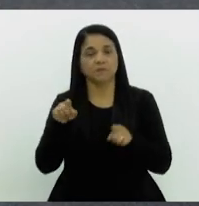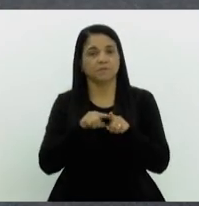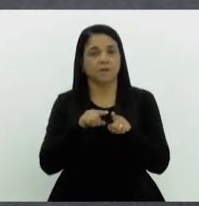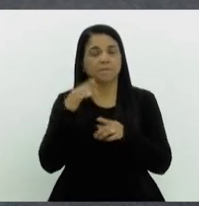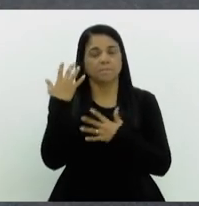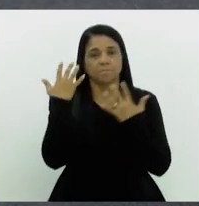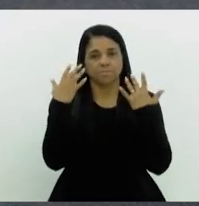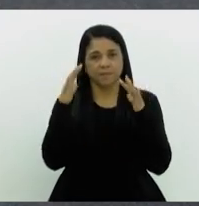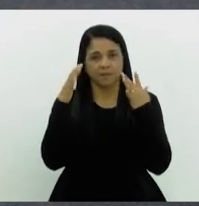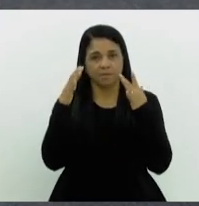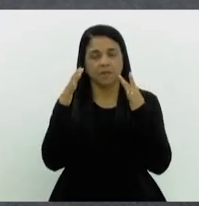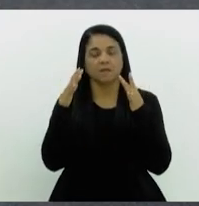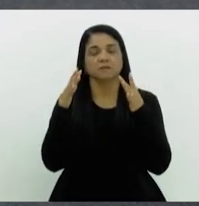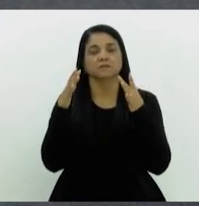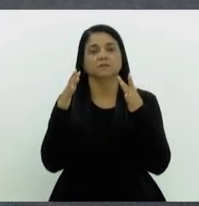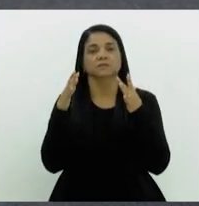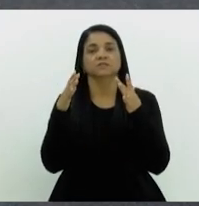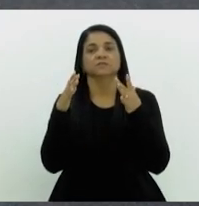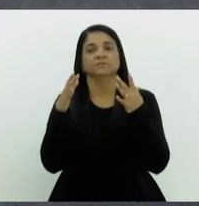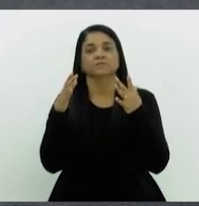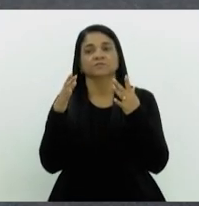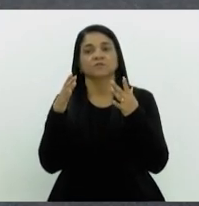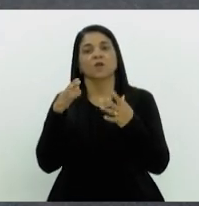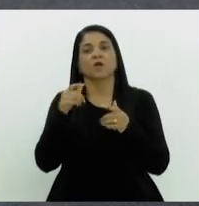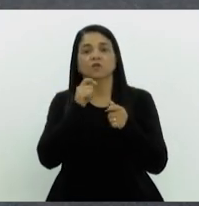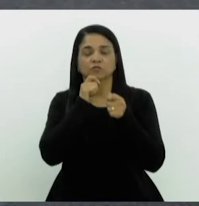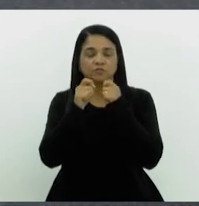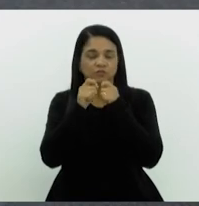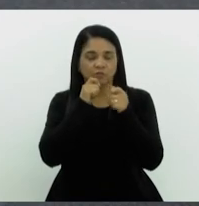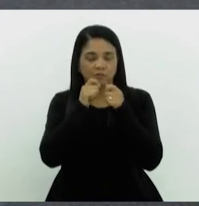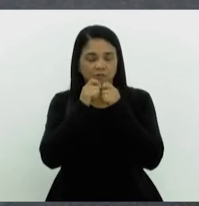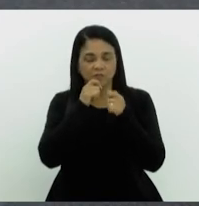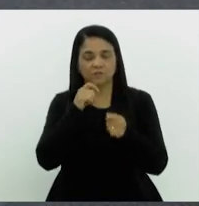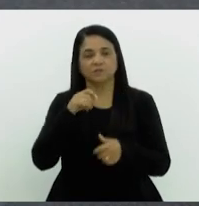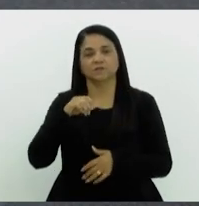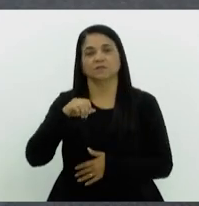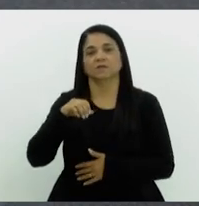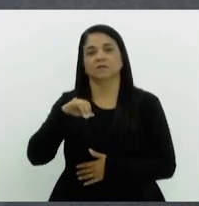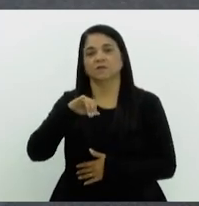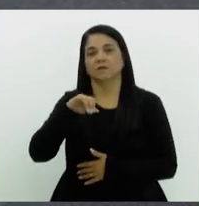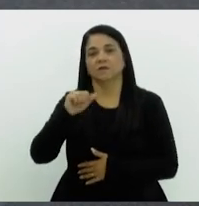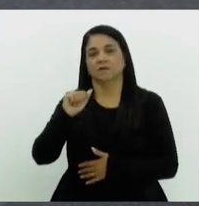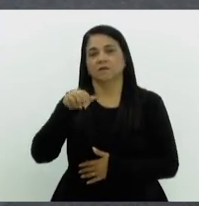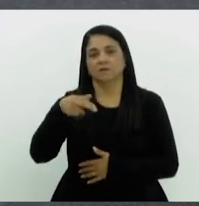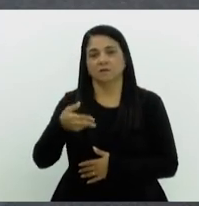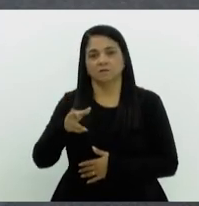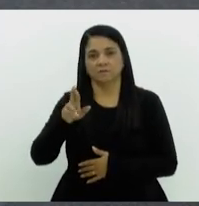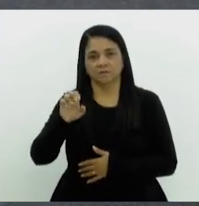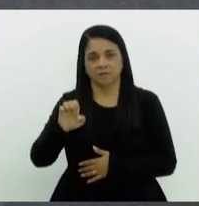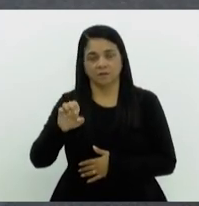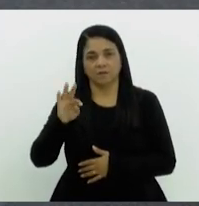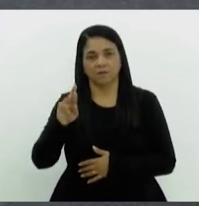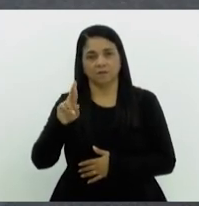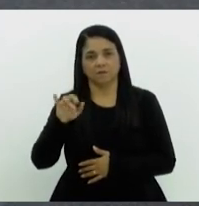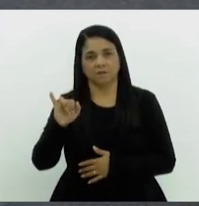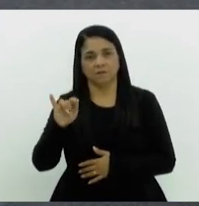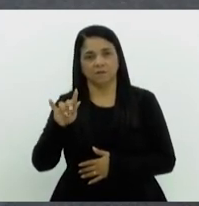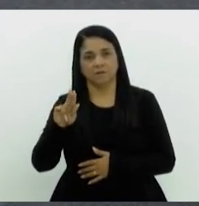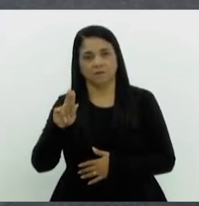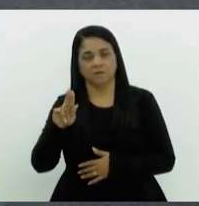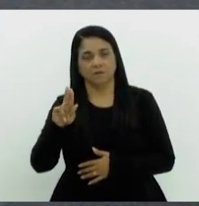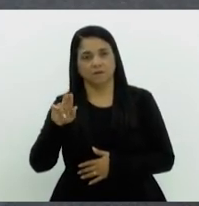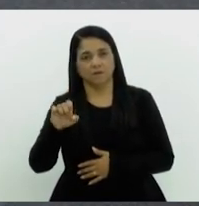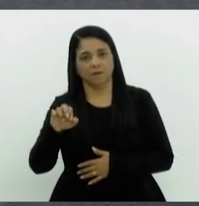também, antecipadamente, né, ao jornalista André Trigueiro por receber este reconhecimento da